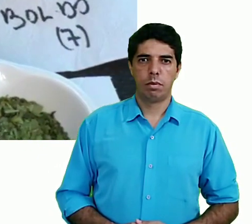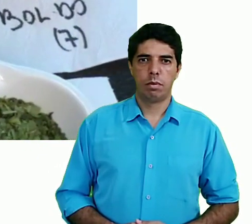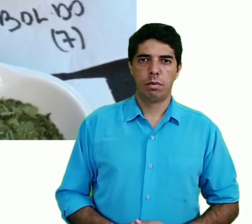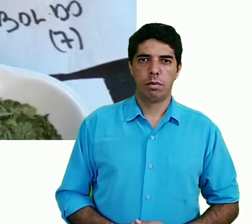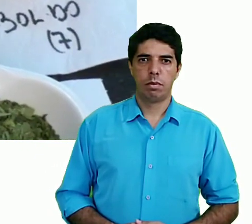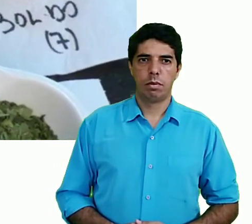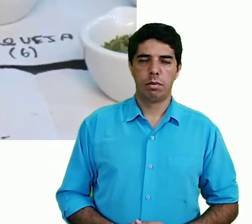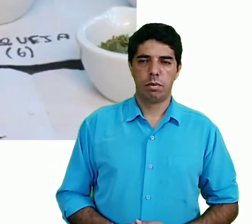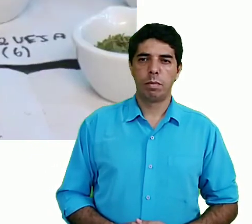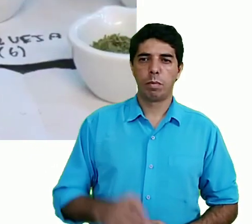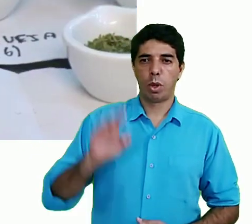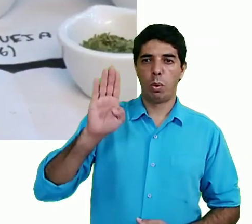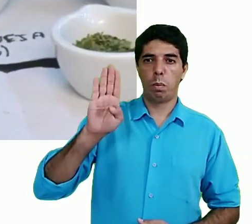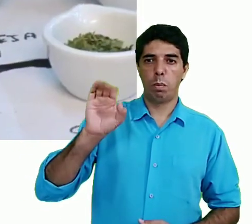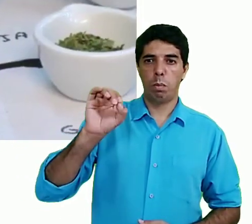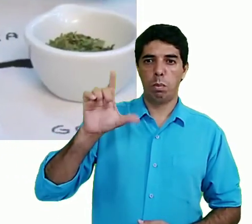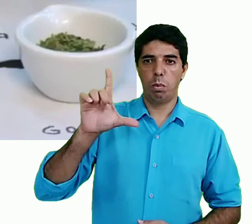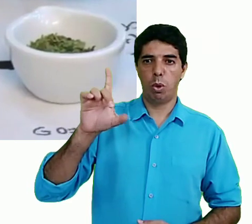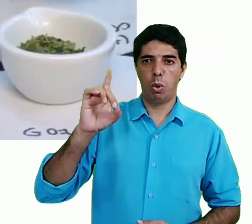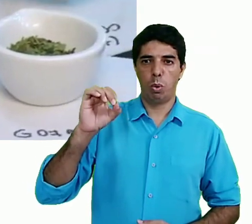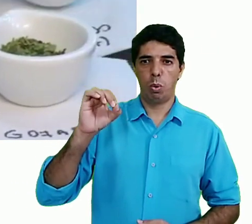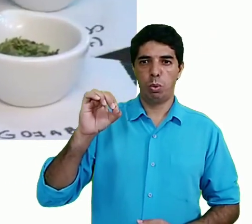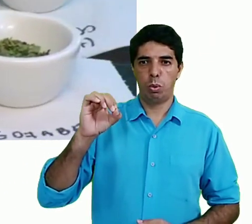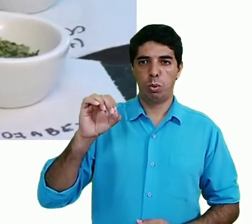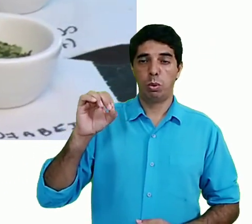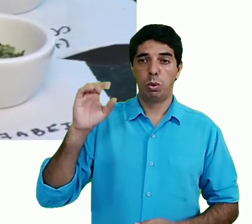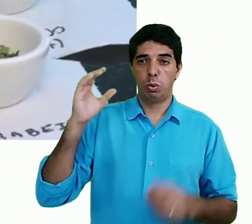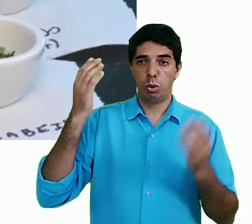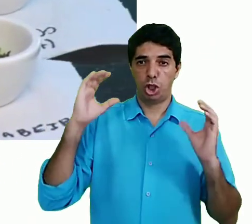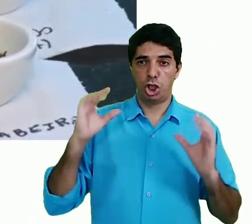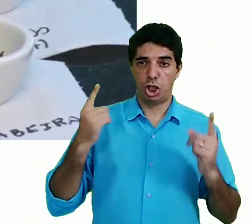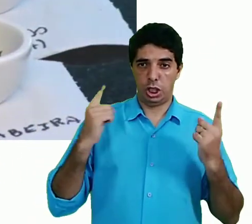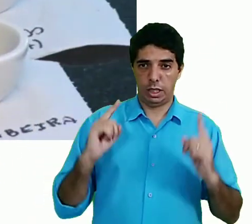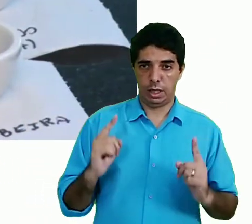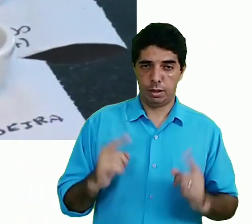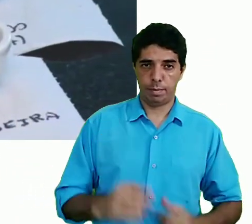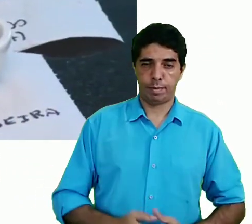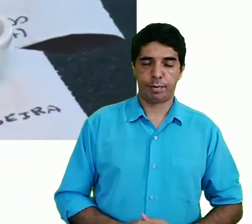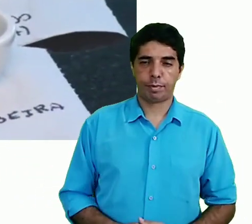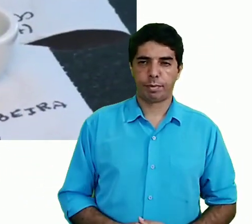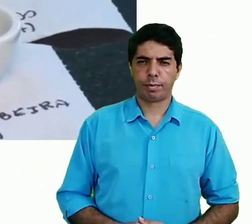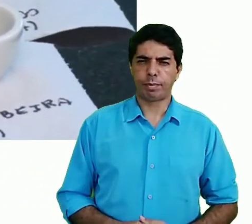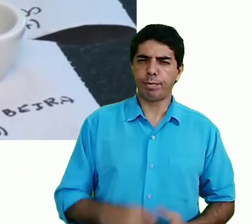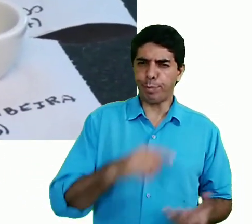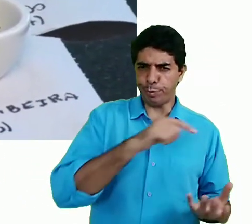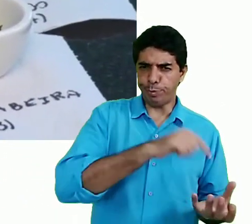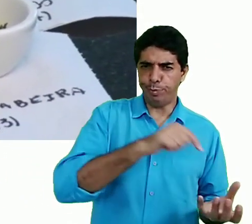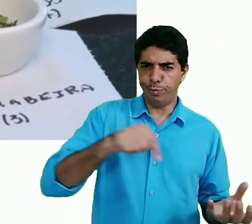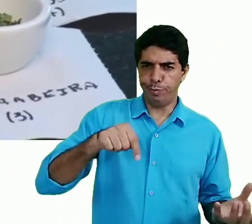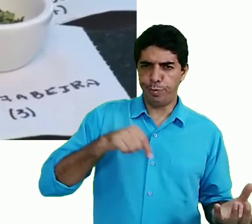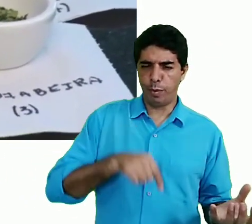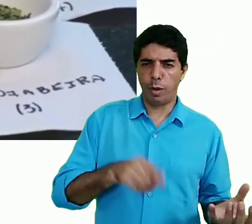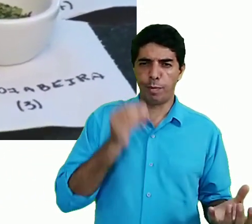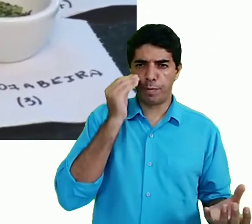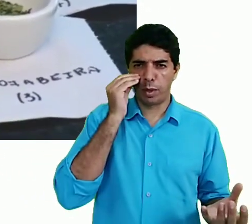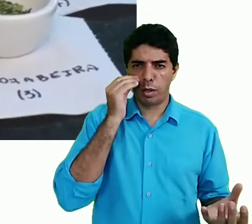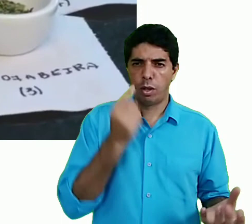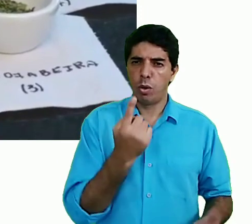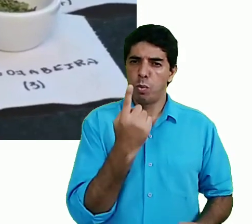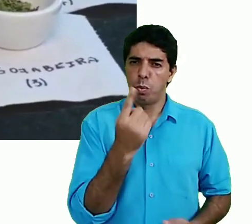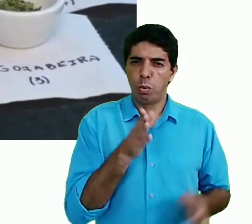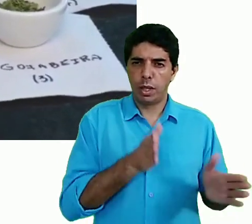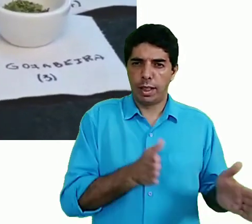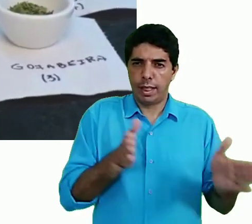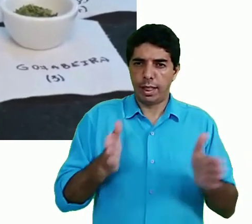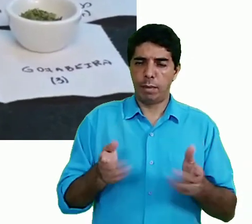carqueja e o boldo do Chile, tá? Então, essas espécies aqui nós iremos fazer hoje uma